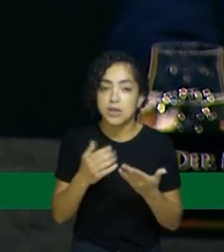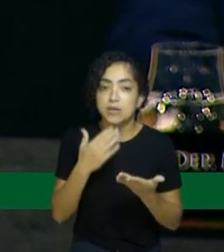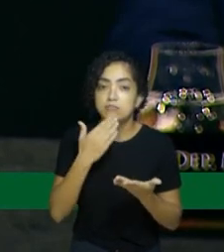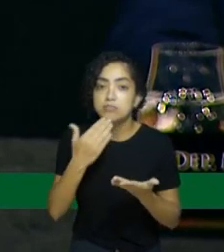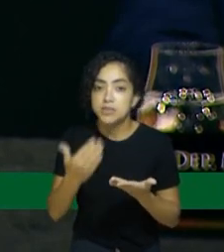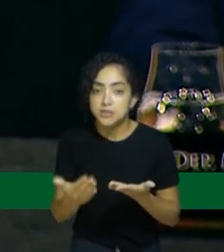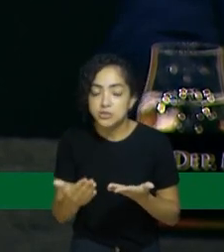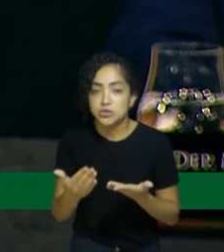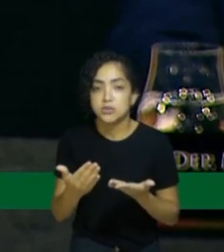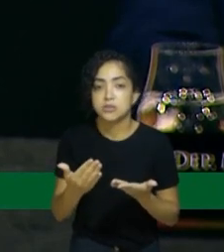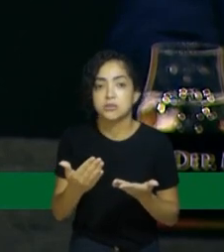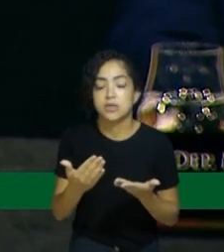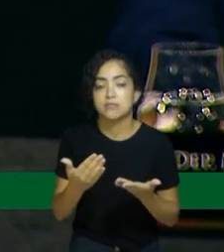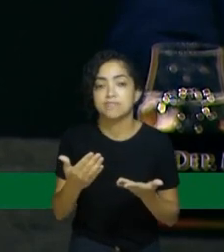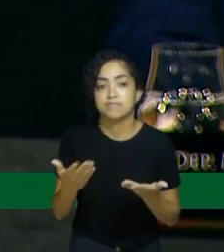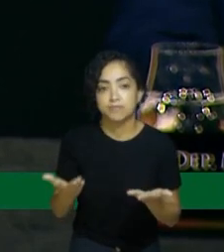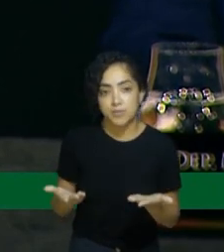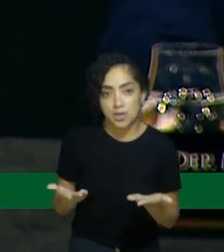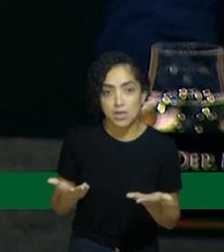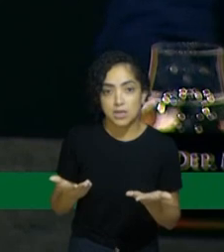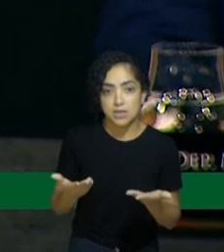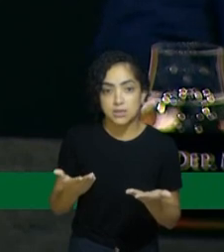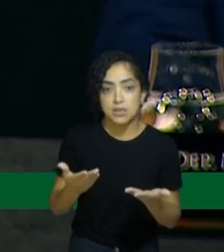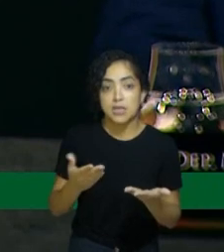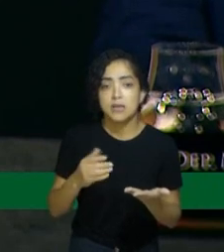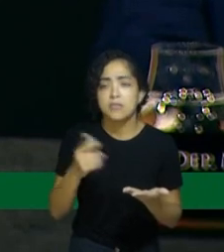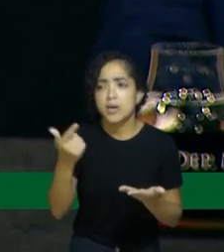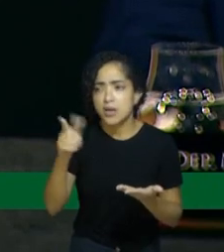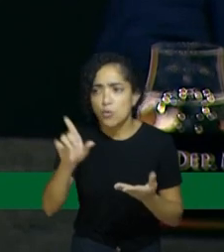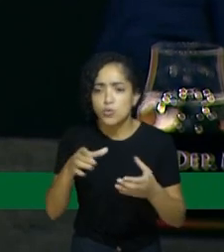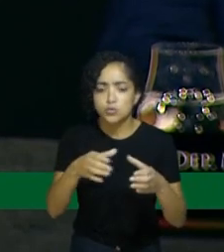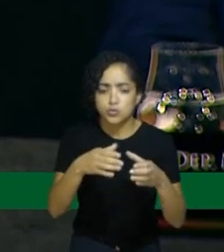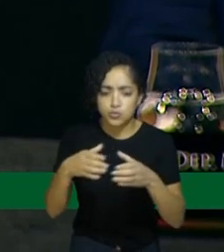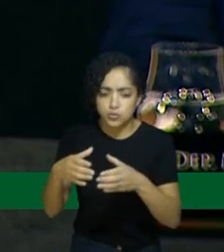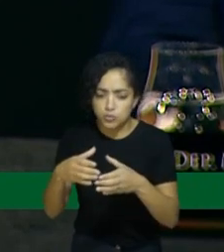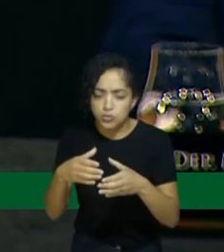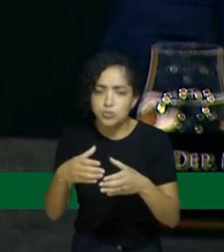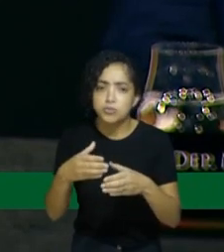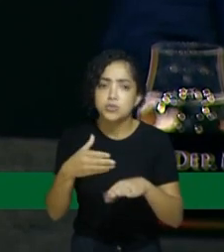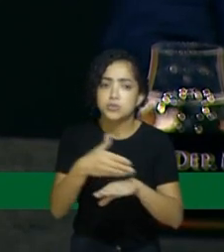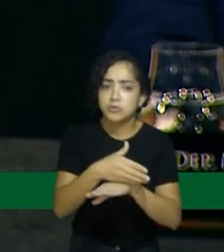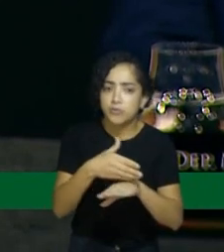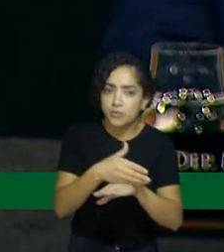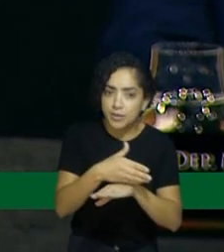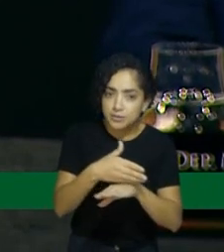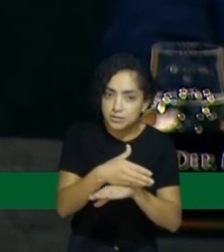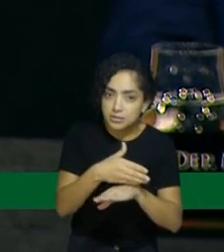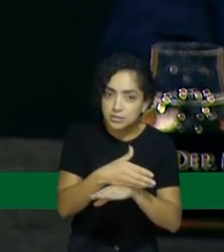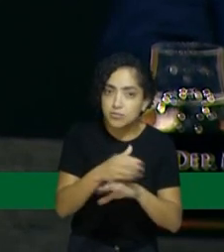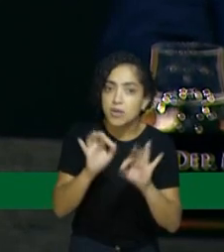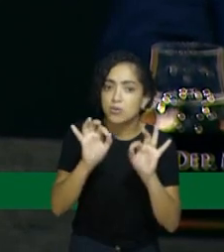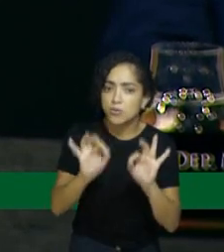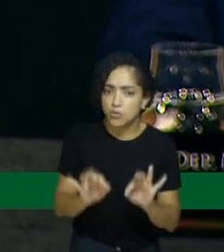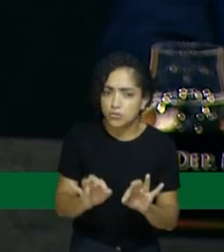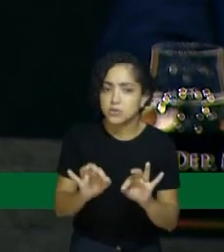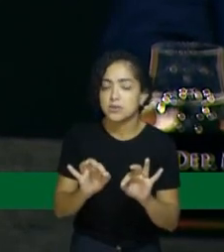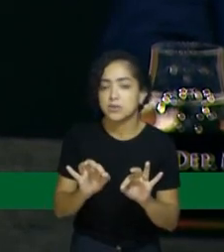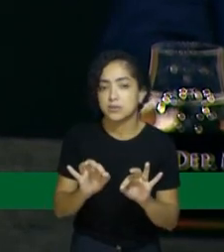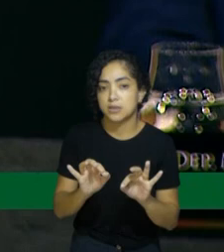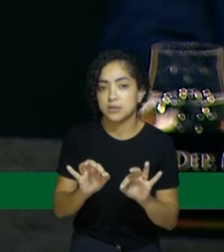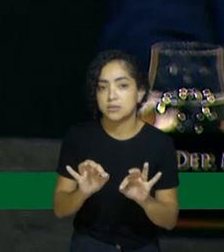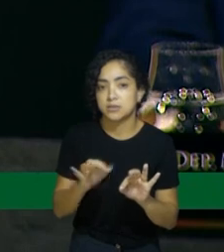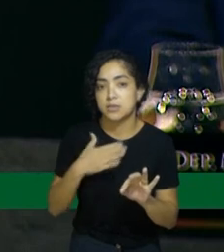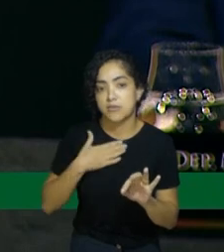coisa que possa não só para ablf mas outras entidades que vão passar aqui que com certeza vão falar a mesma que